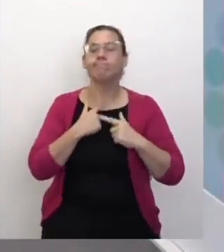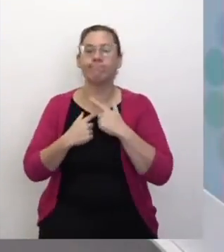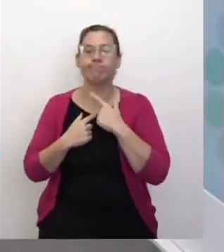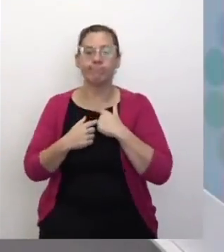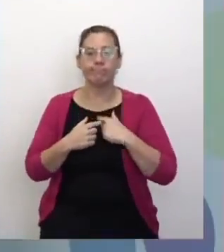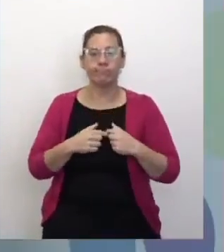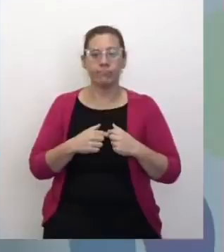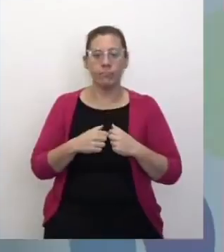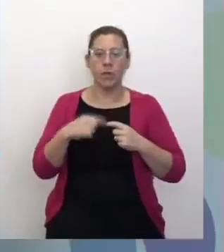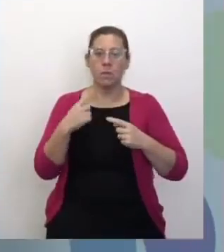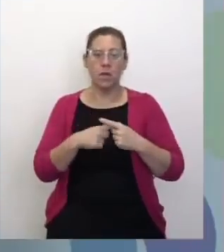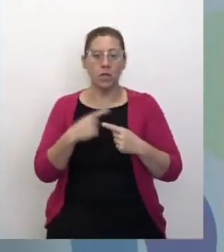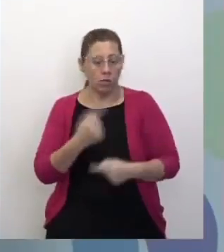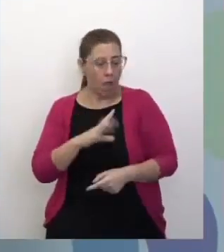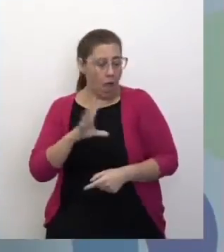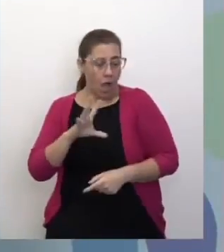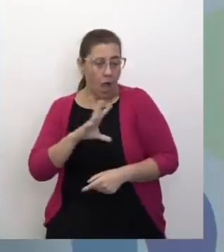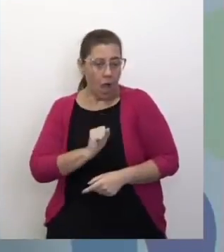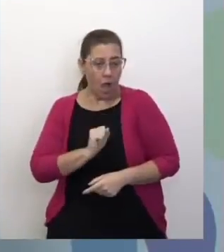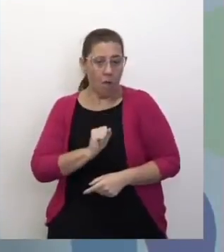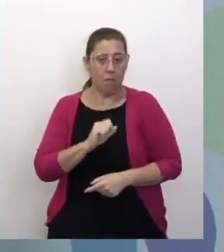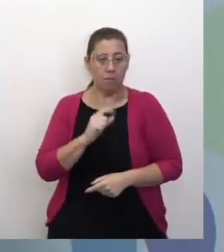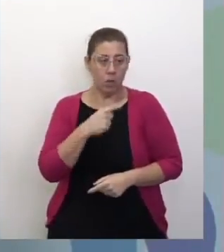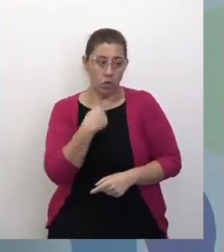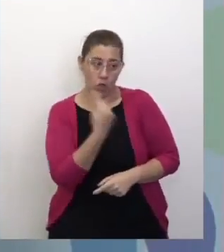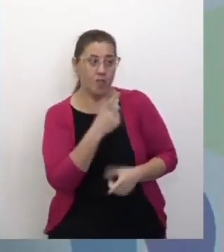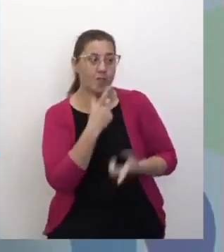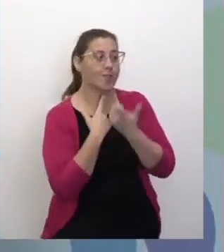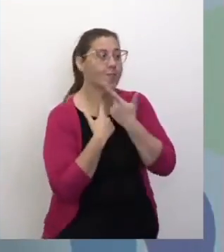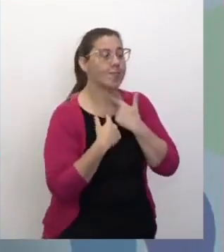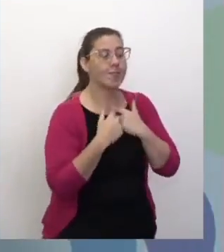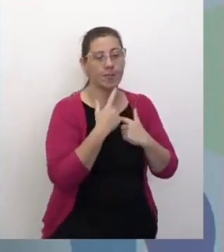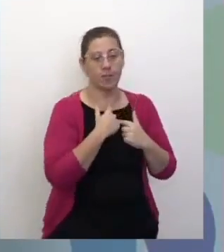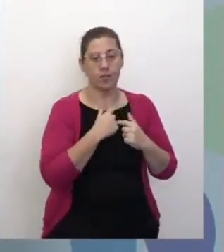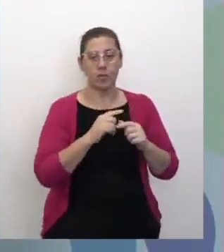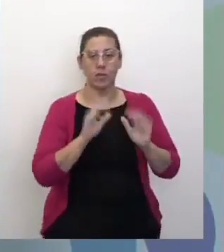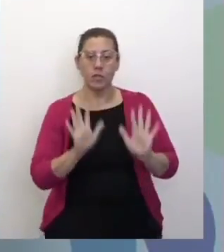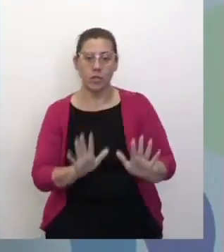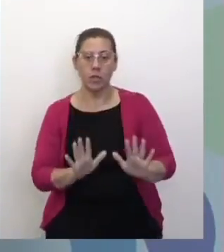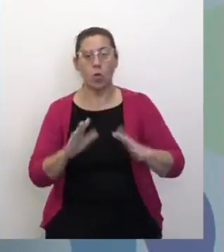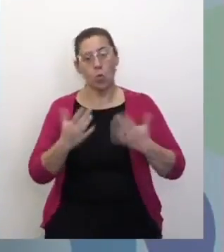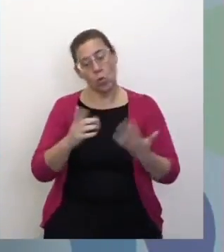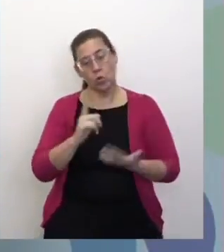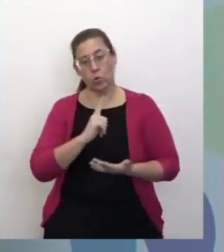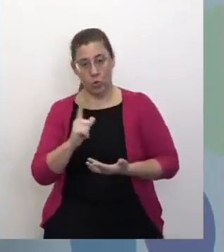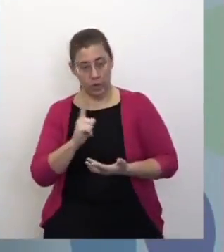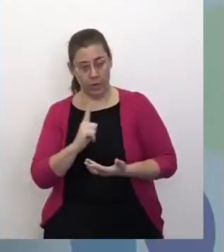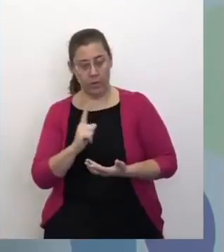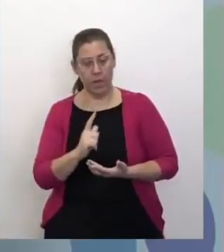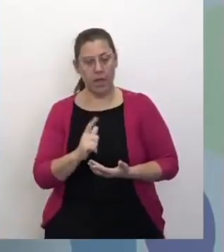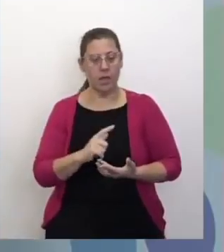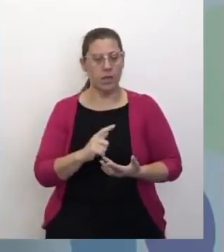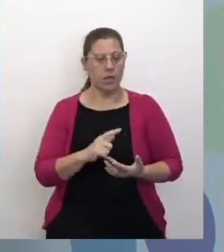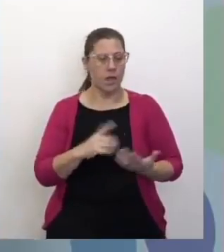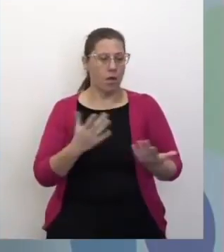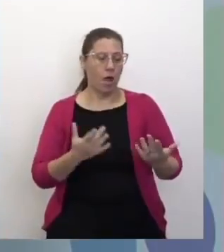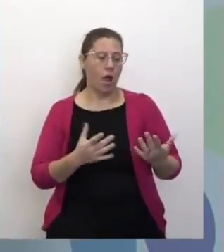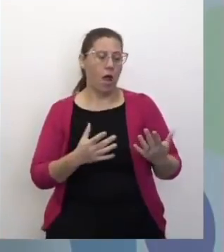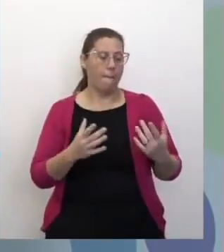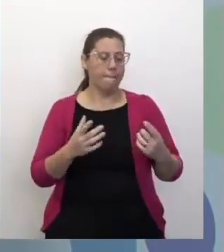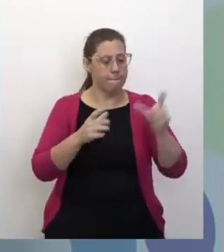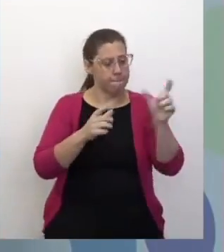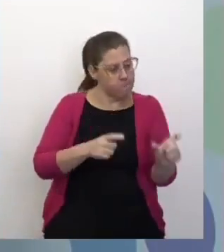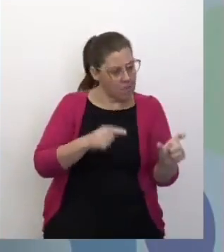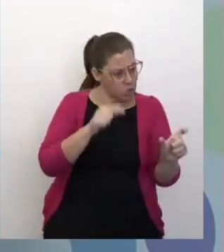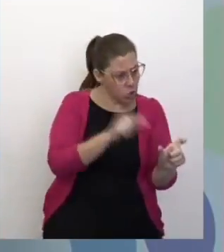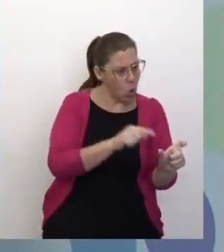Porque a gente ama apenas o que a gente deseja, que não é realizado. Então, quando a gente tem o objeto, ou a